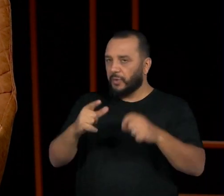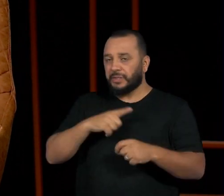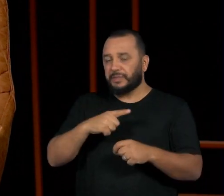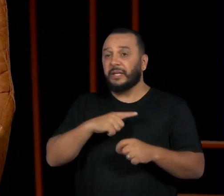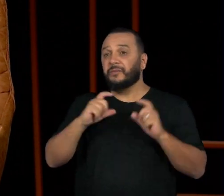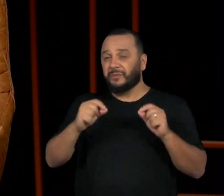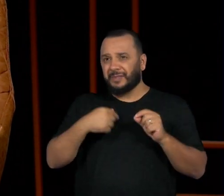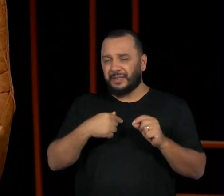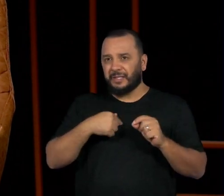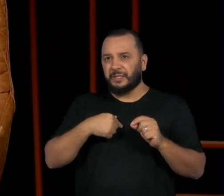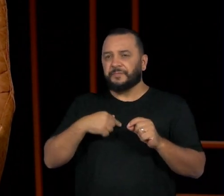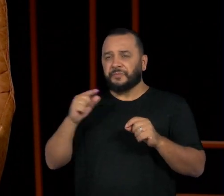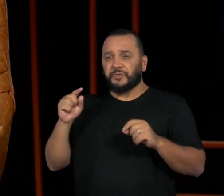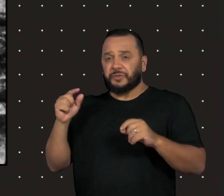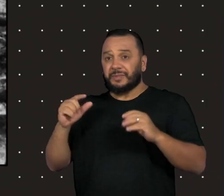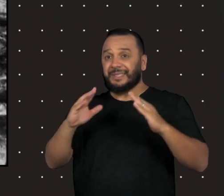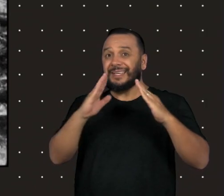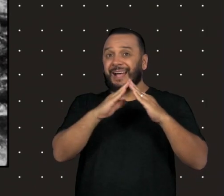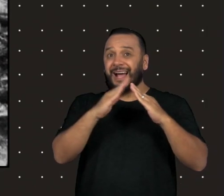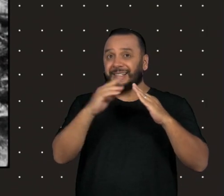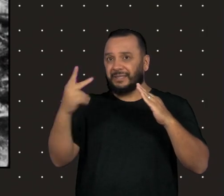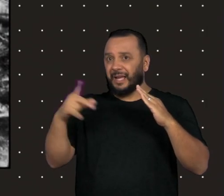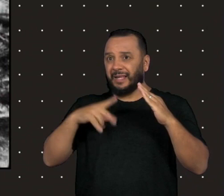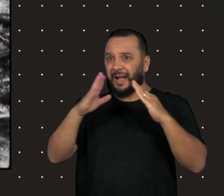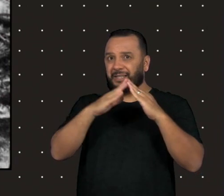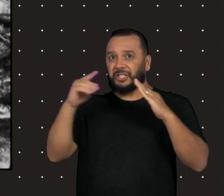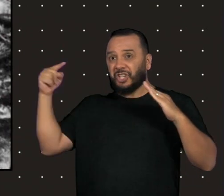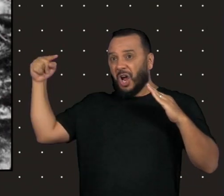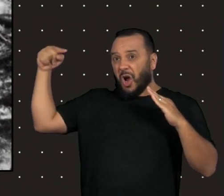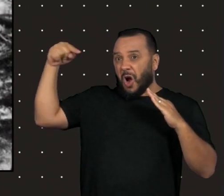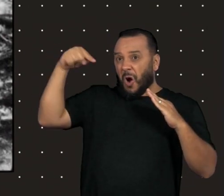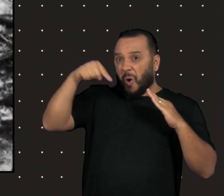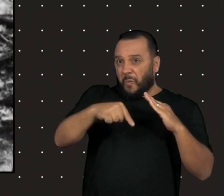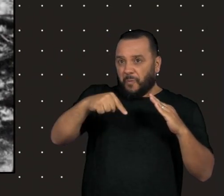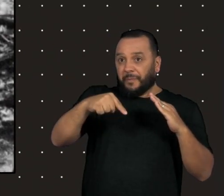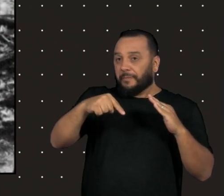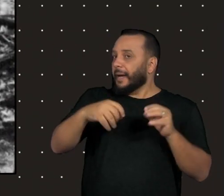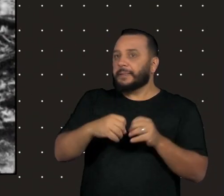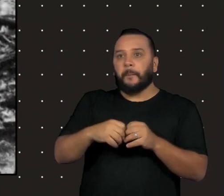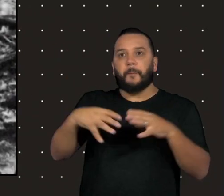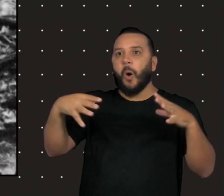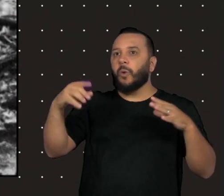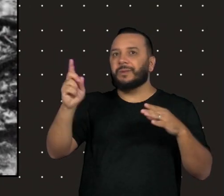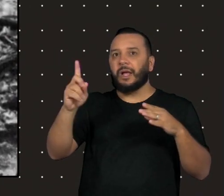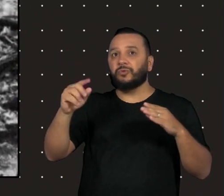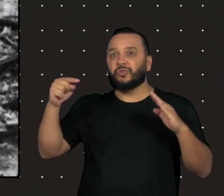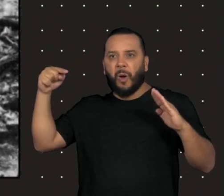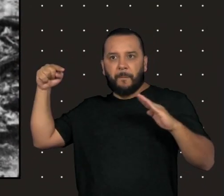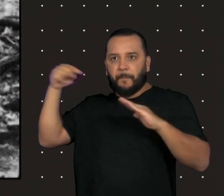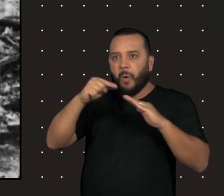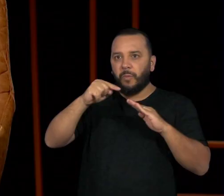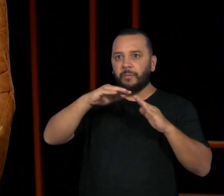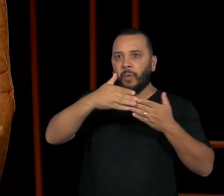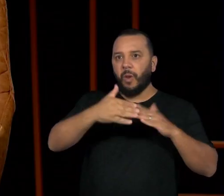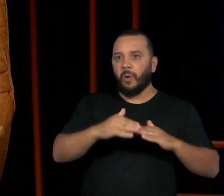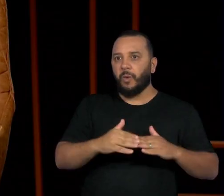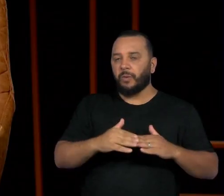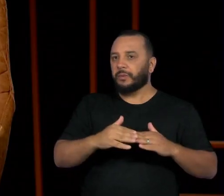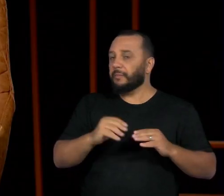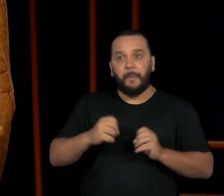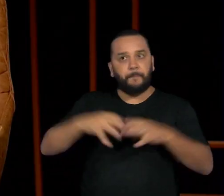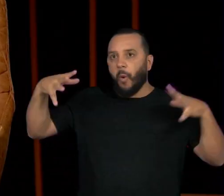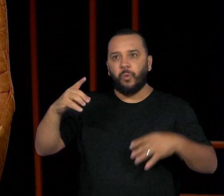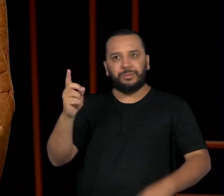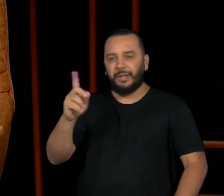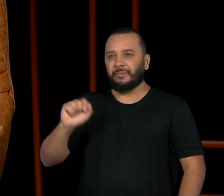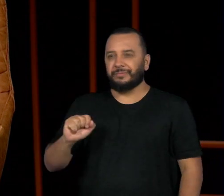cima da casa dela e não explodiu essa bomba. Eu tenho uma foto dessa cena da casa, com a bomba, enfim. E depois ela